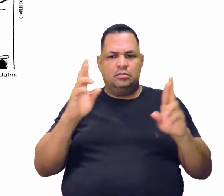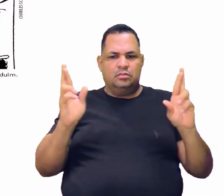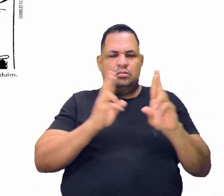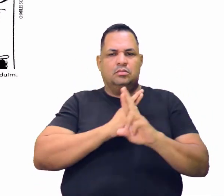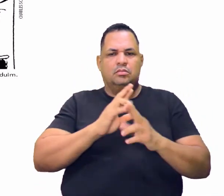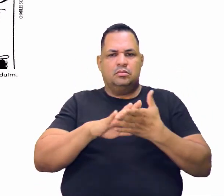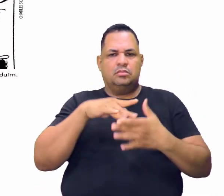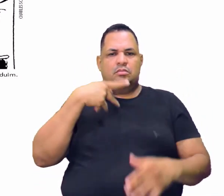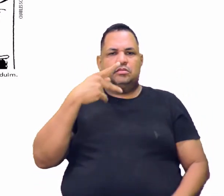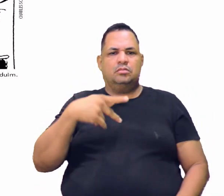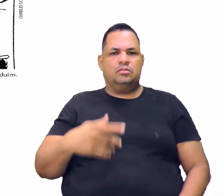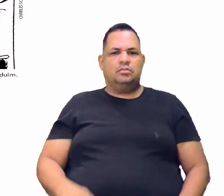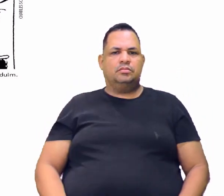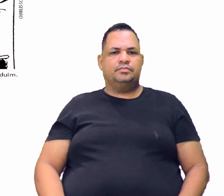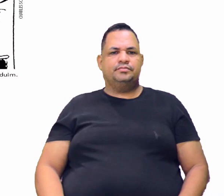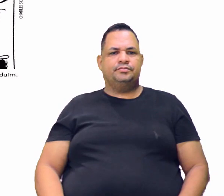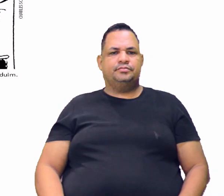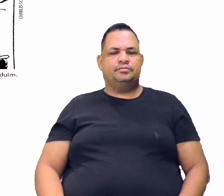eu falo assim,